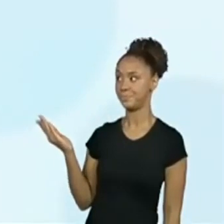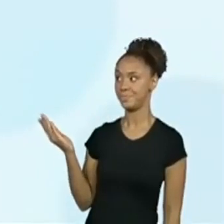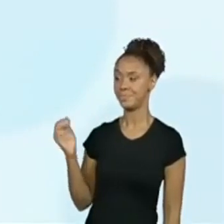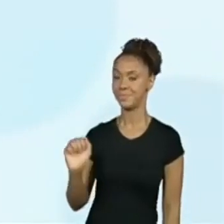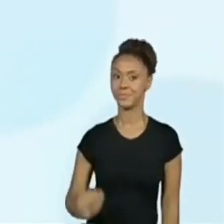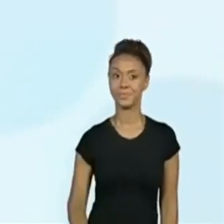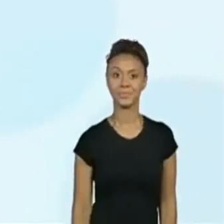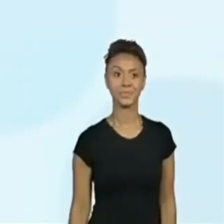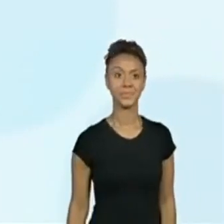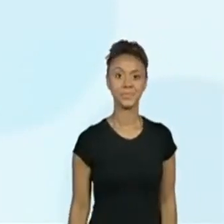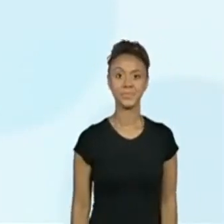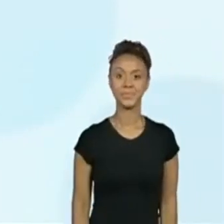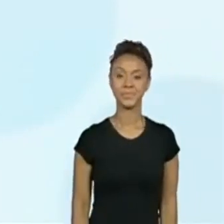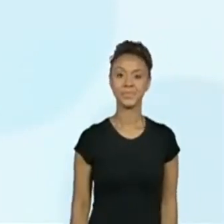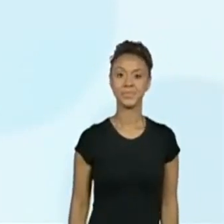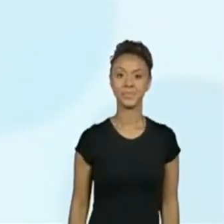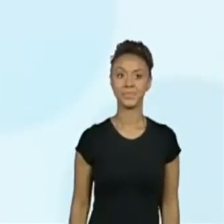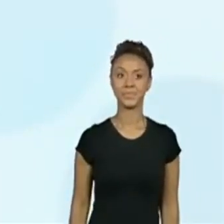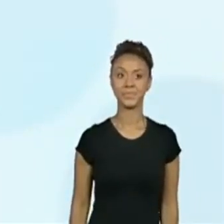Acompanhe, tá?